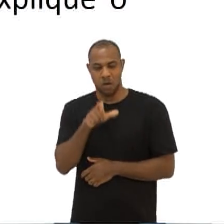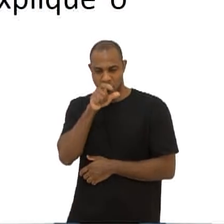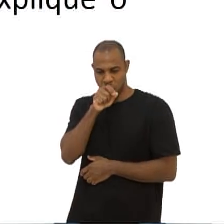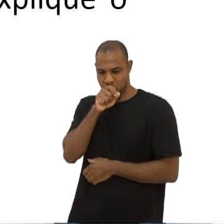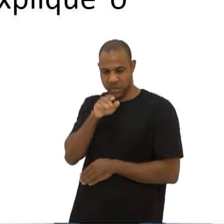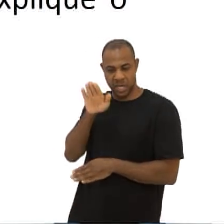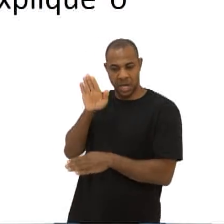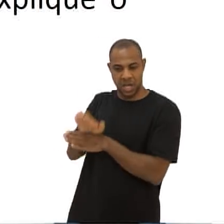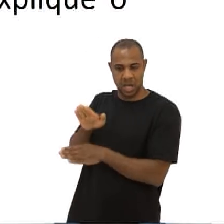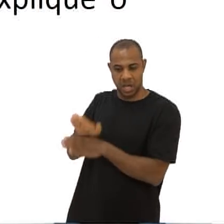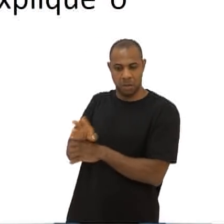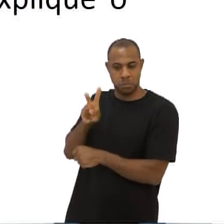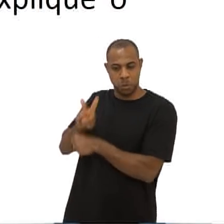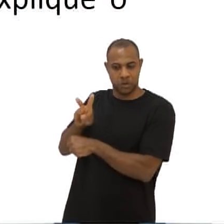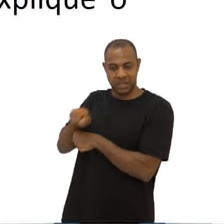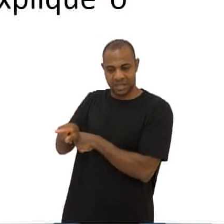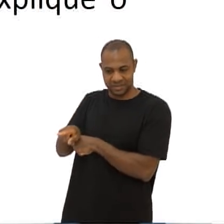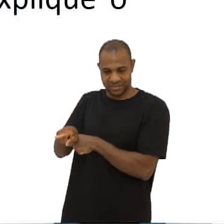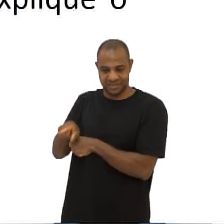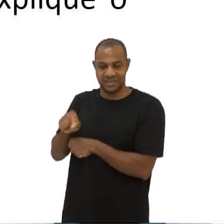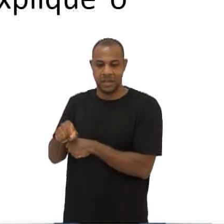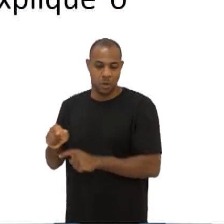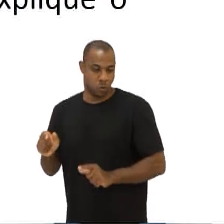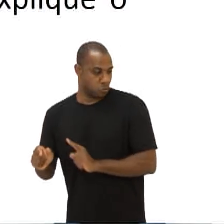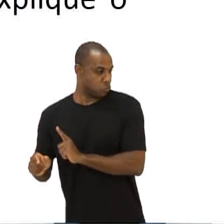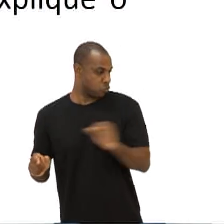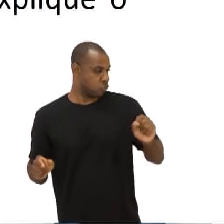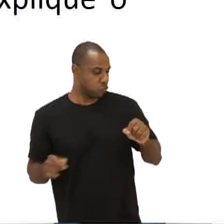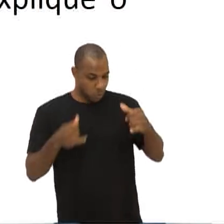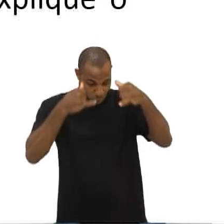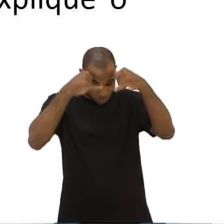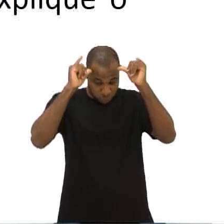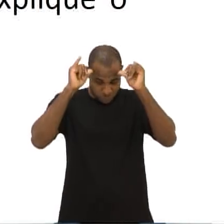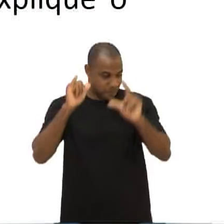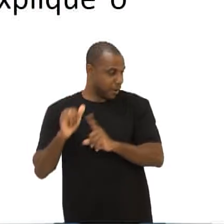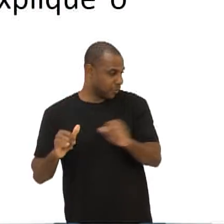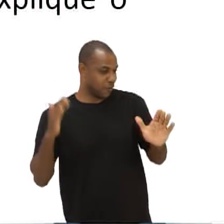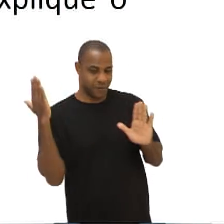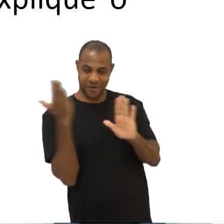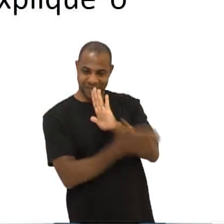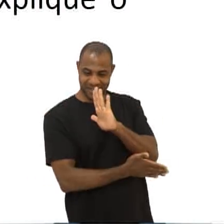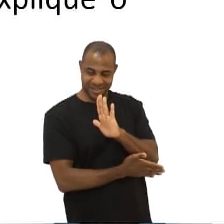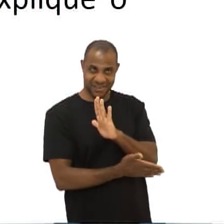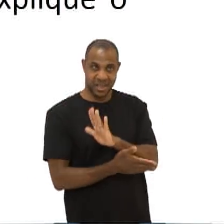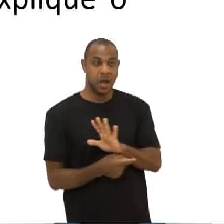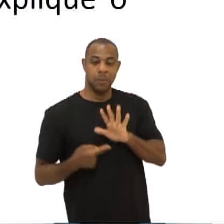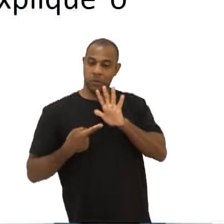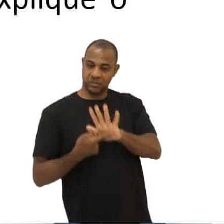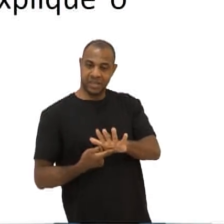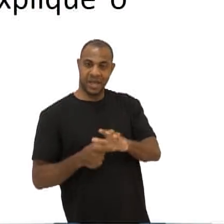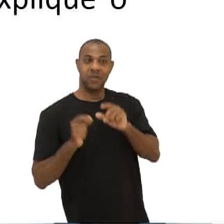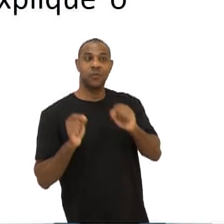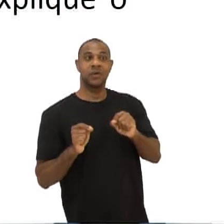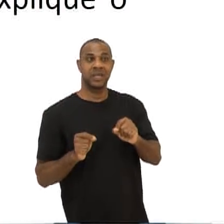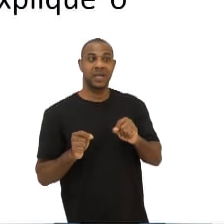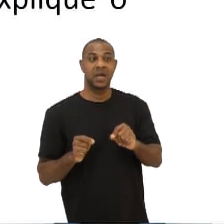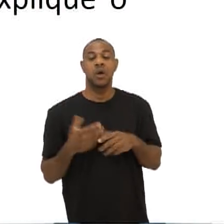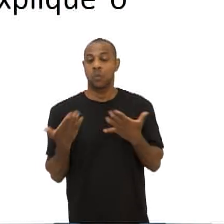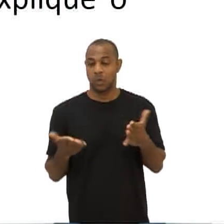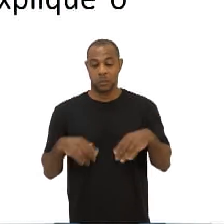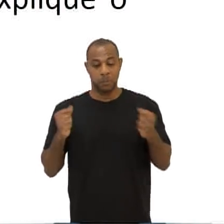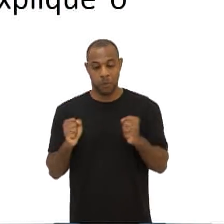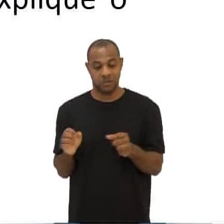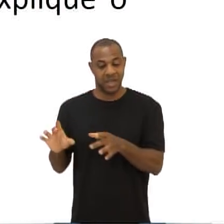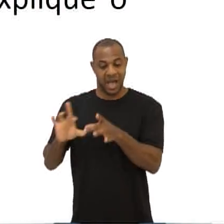formigueiro, botando o boi para correr da sombra do juazeiro. Mostraram nessa lição quanto pode a